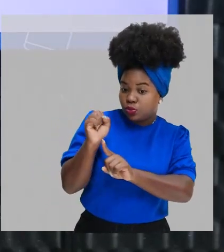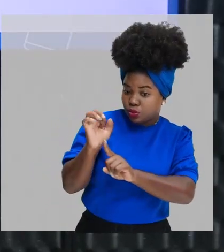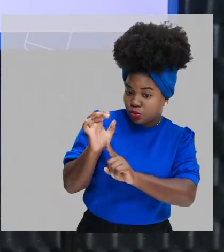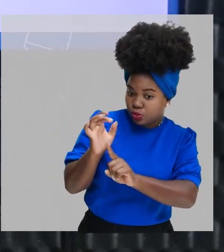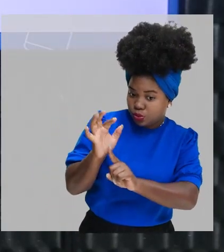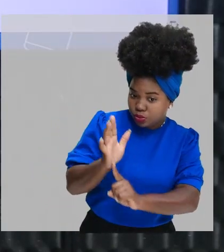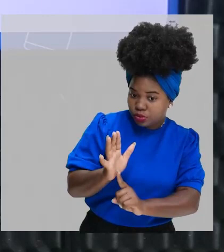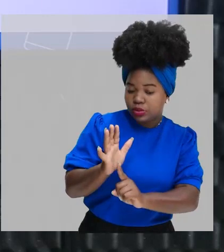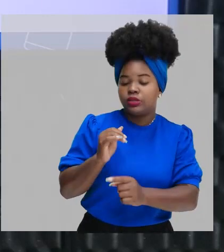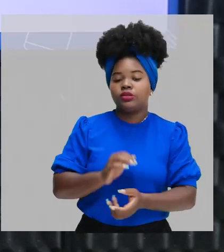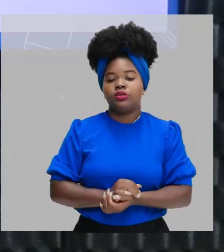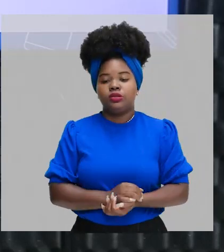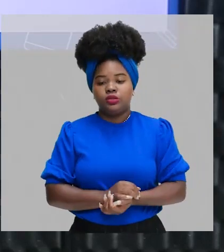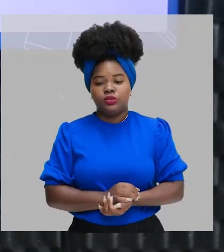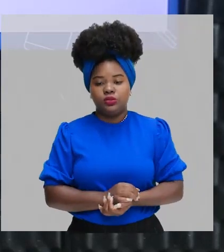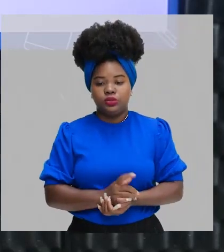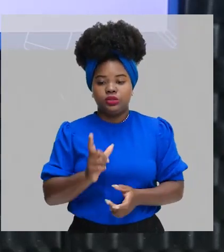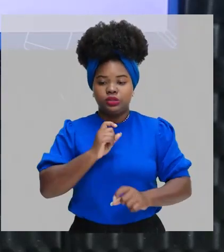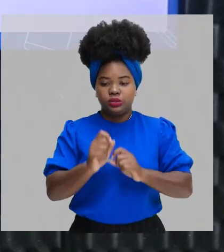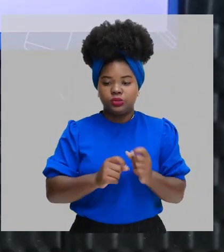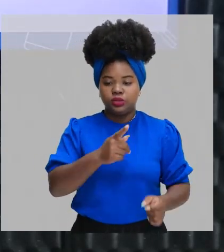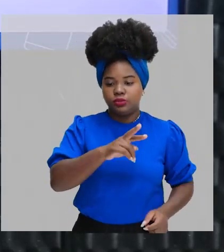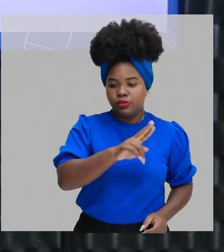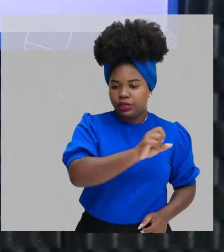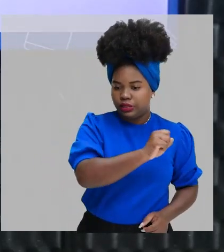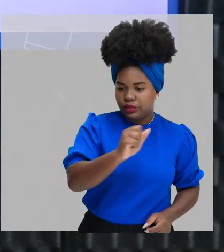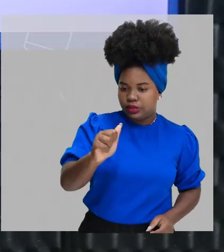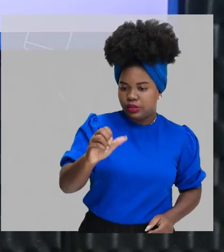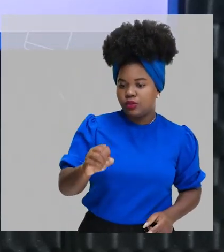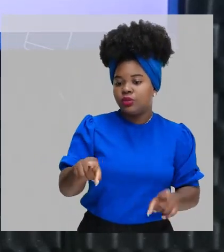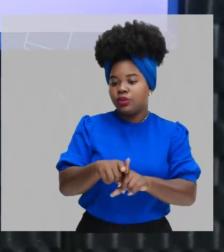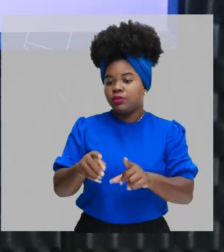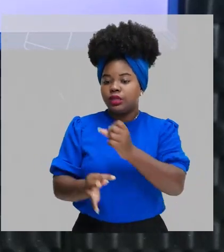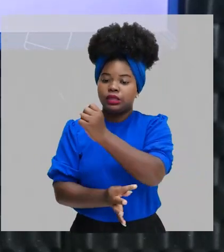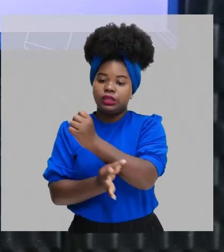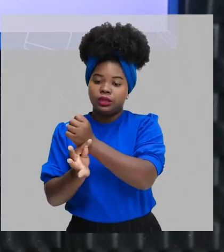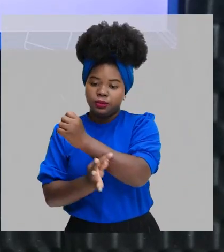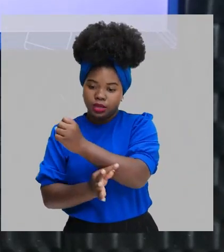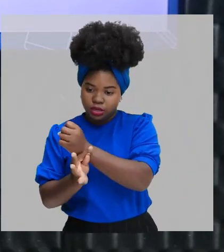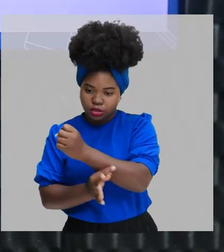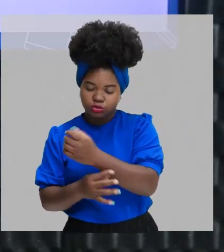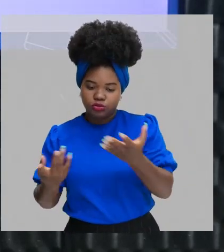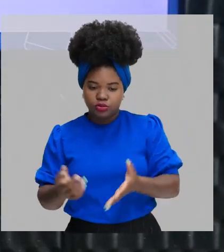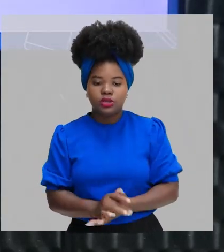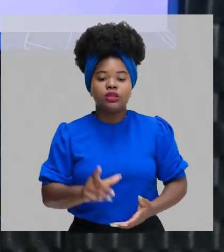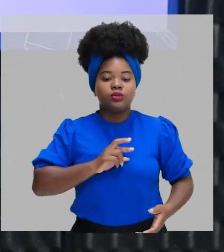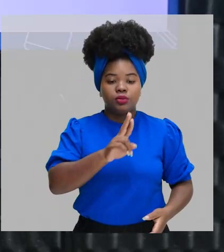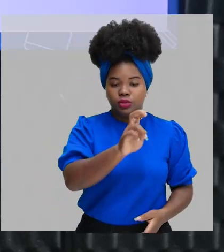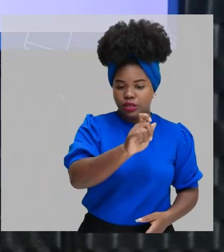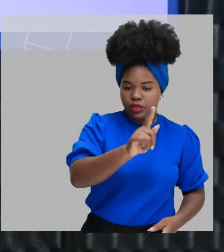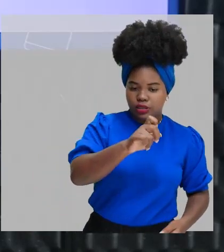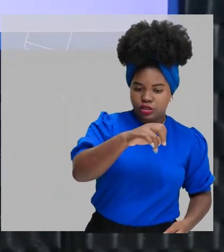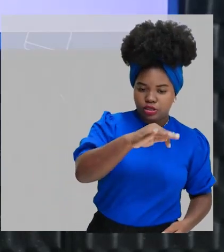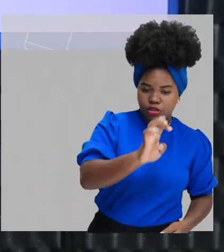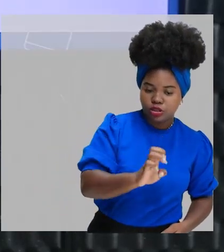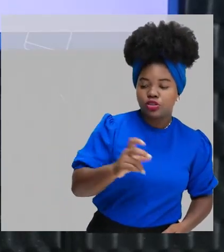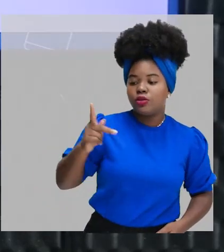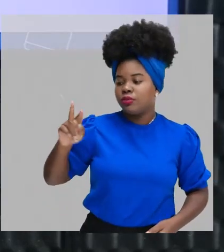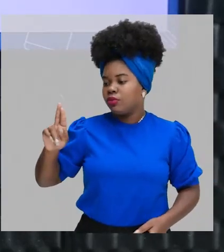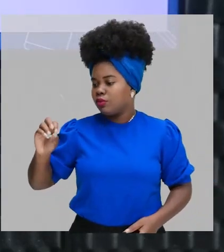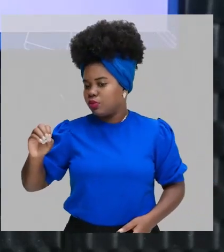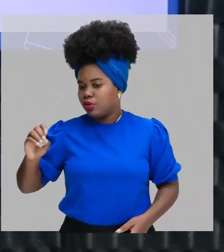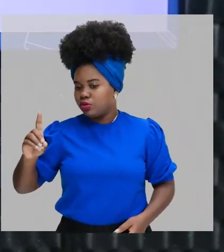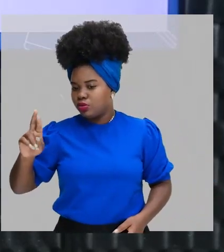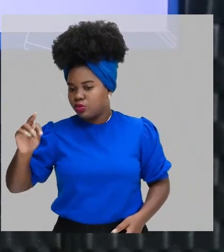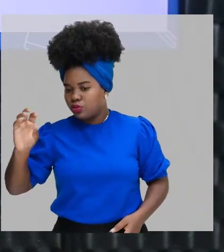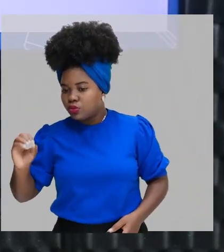condições de pressão e temperatura, todos os componentes, tanto os reagentes quanto os produtos formados, né? E lembrando